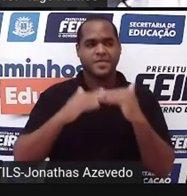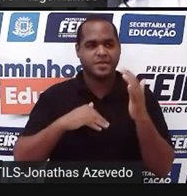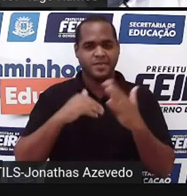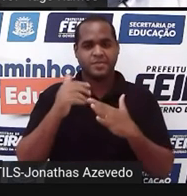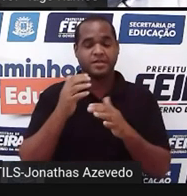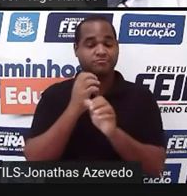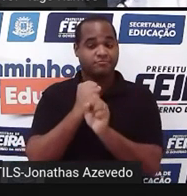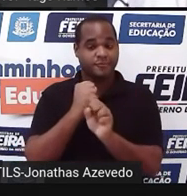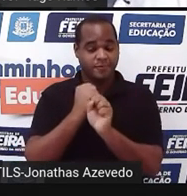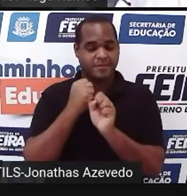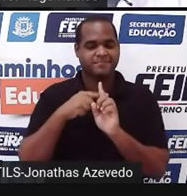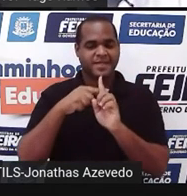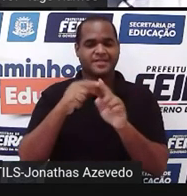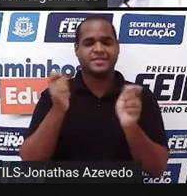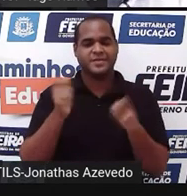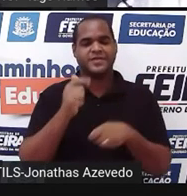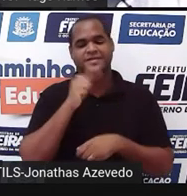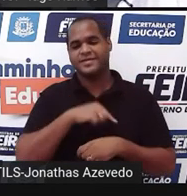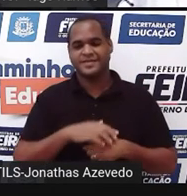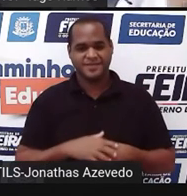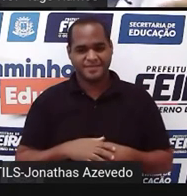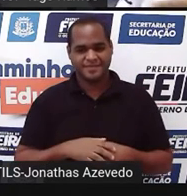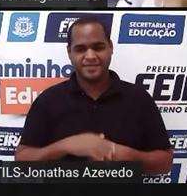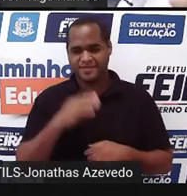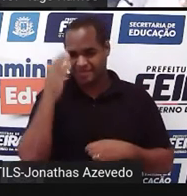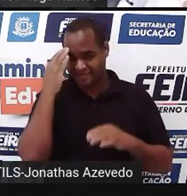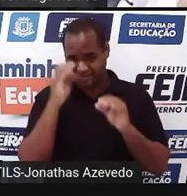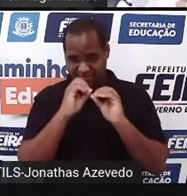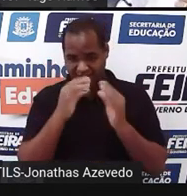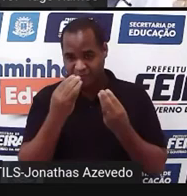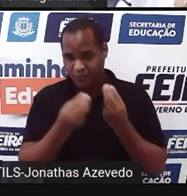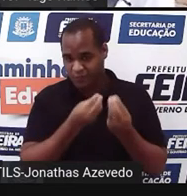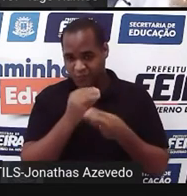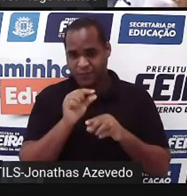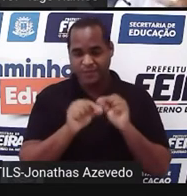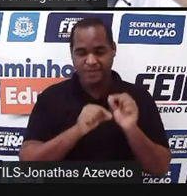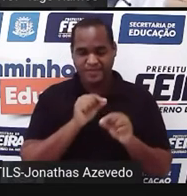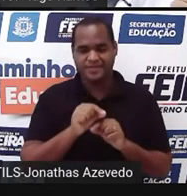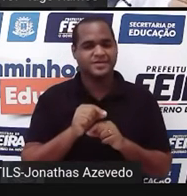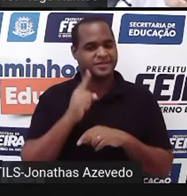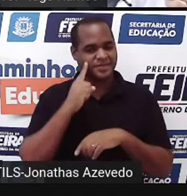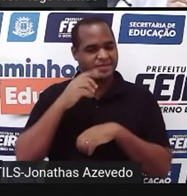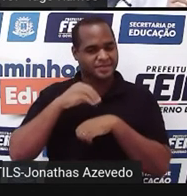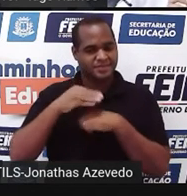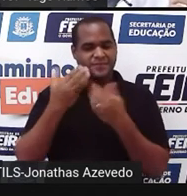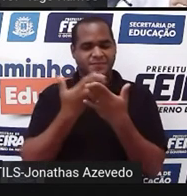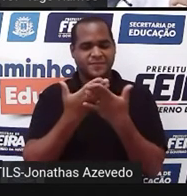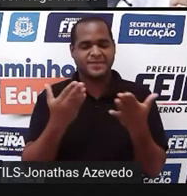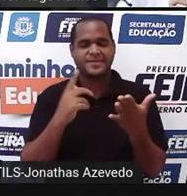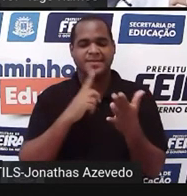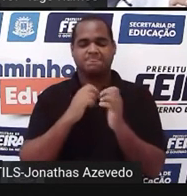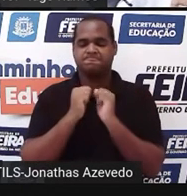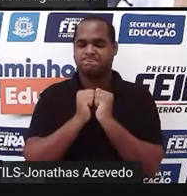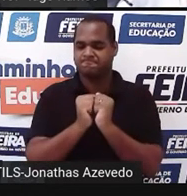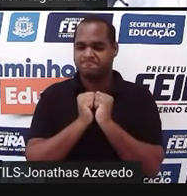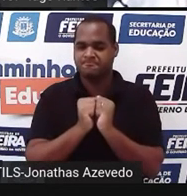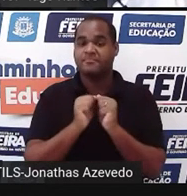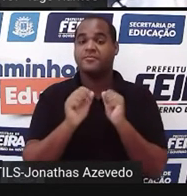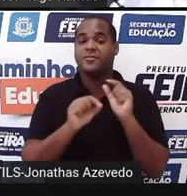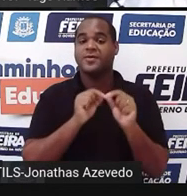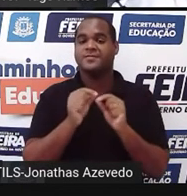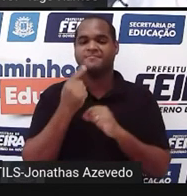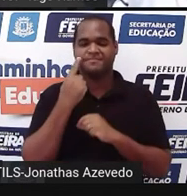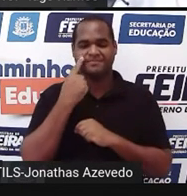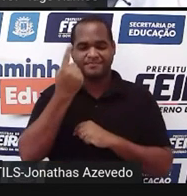Tá bom então vamos entender como é que faz esse método aqui então vem aqui comigo vamos juntos olha